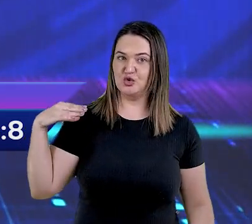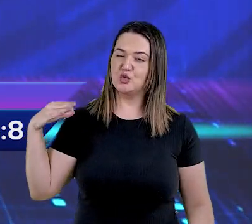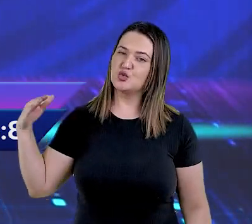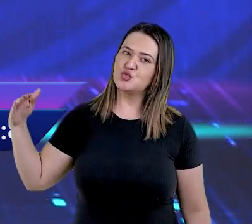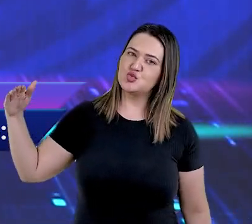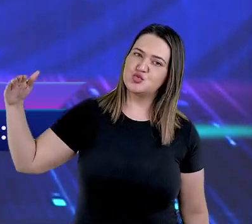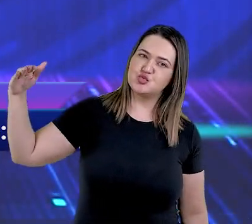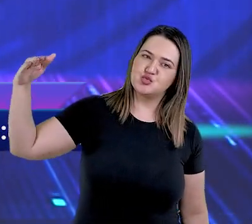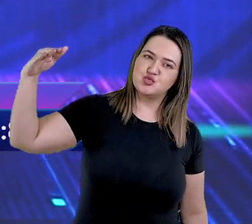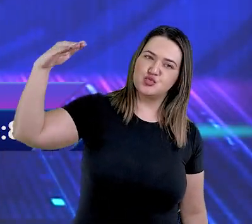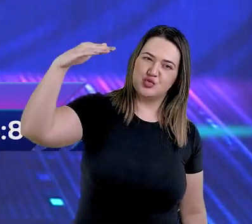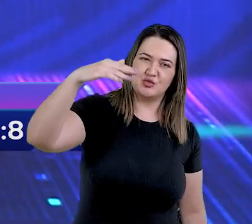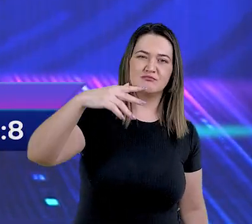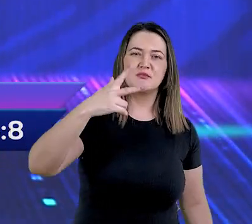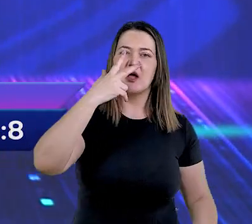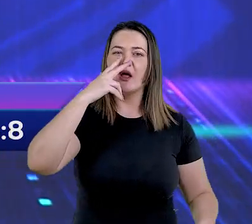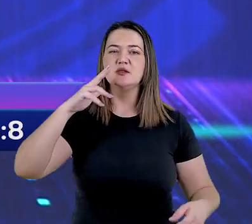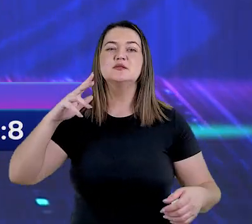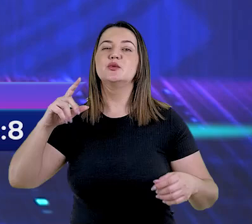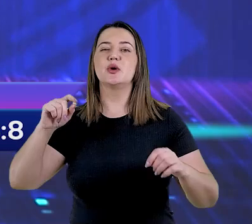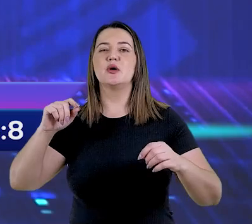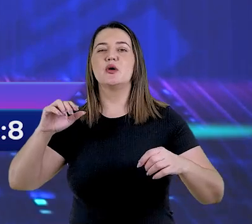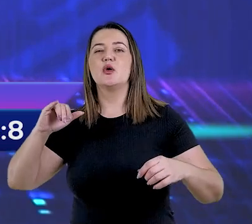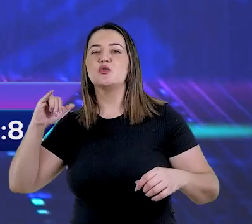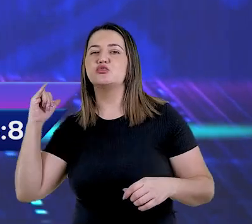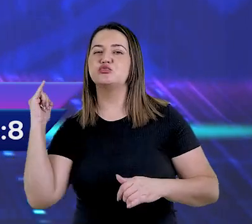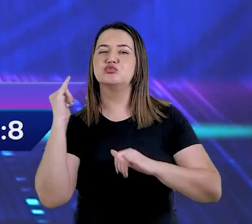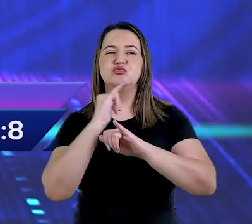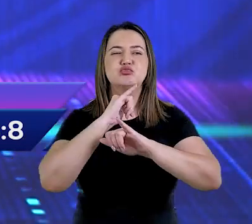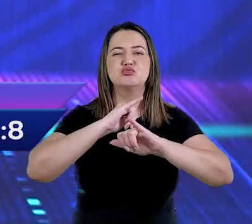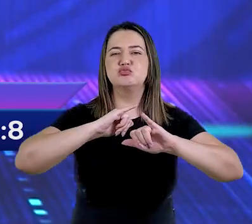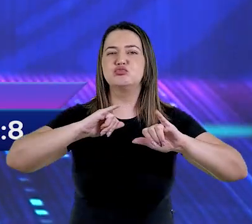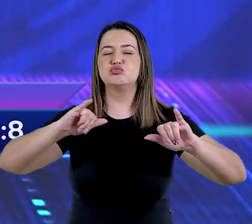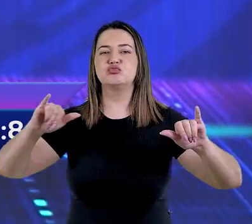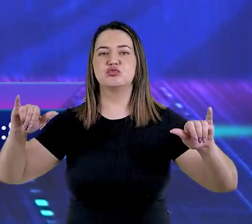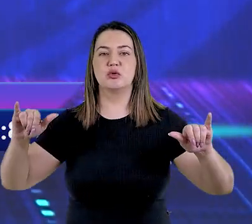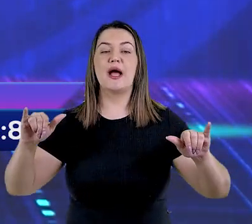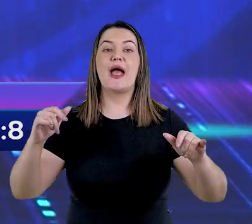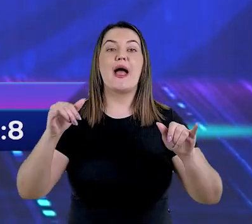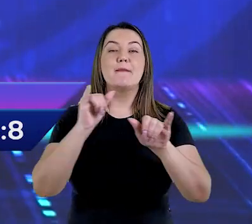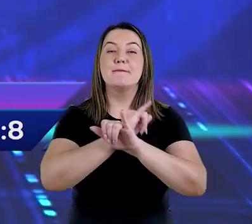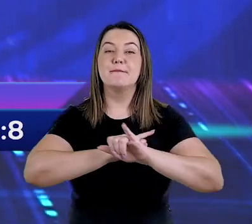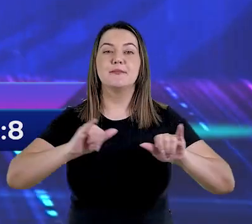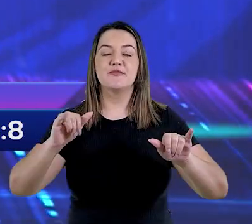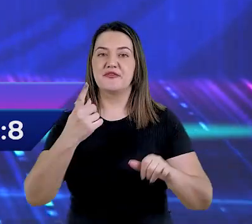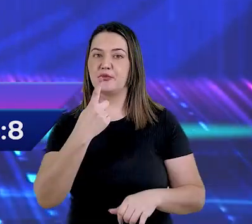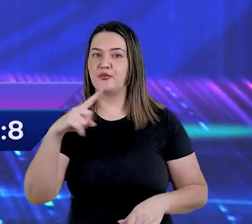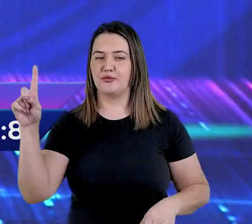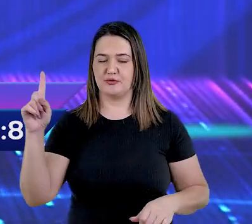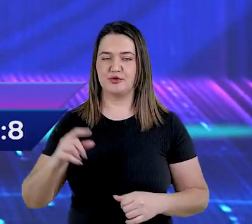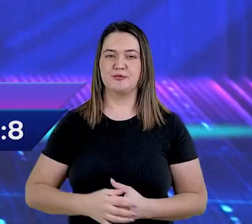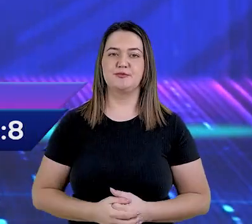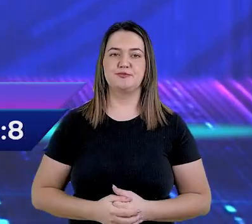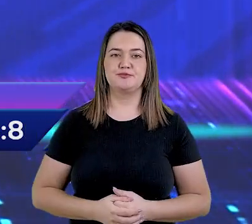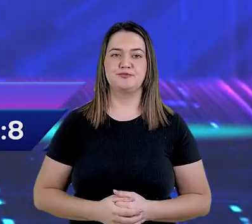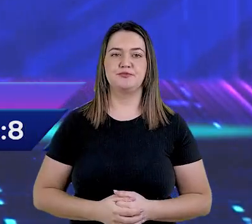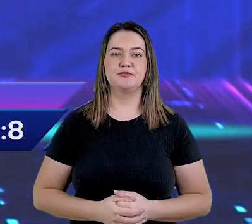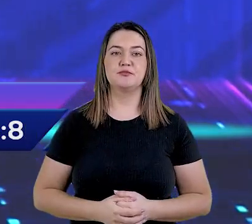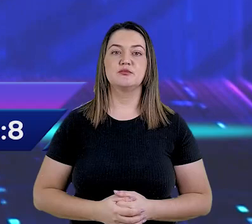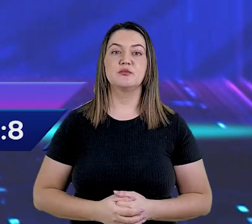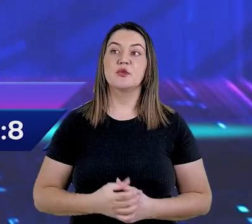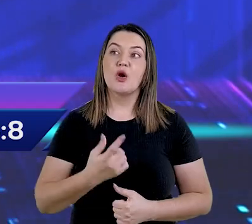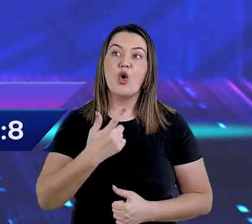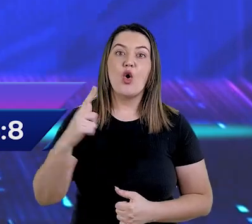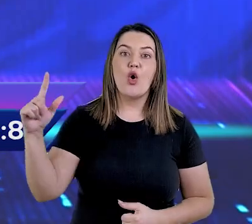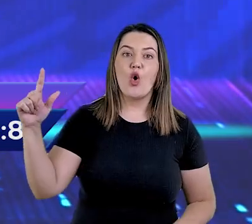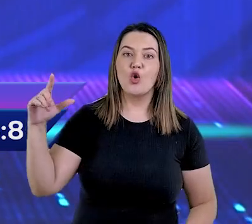mensagens angélicas para a história final da humanidade. Olha essa advertência que a Bíblia nos traz aqui, 14, 8.